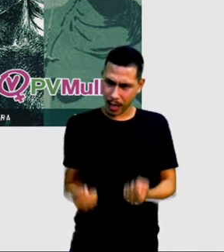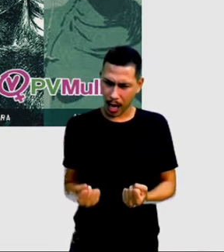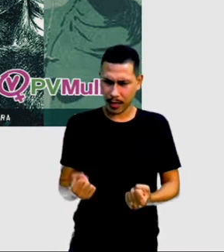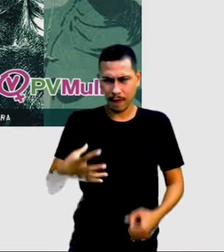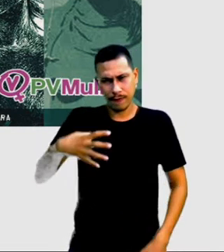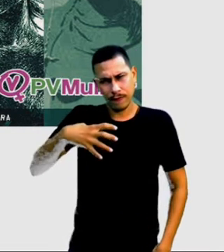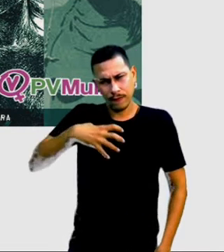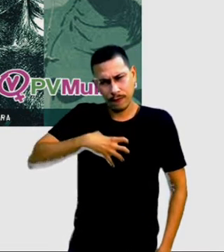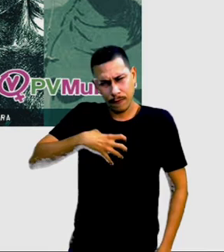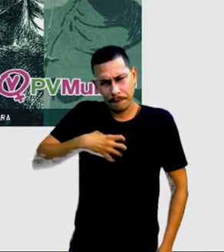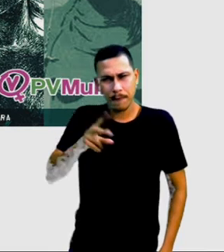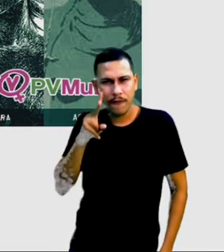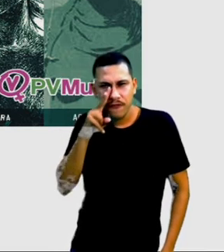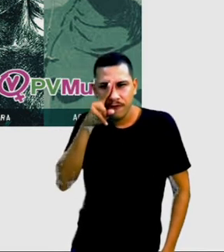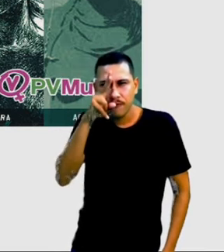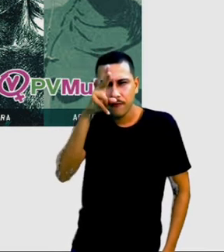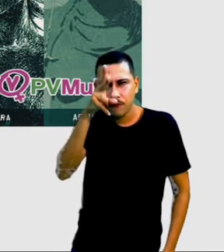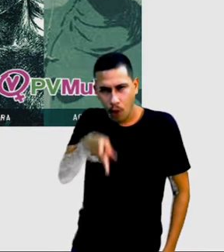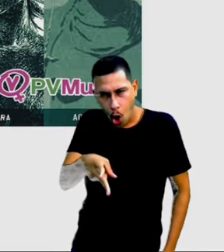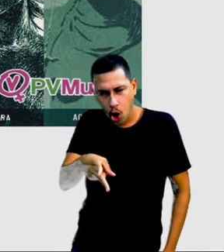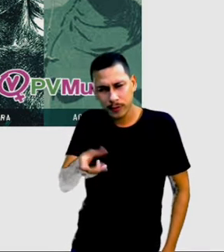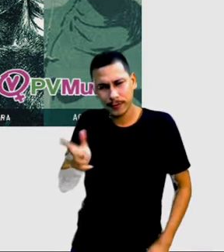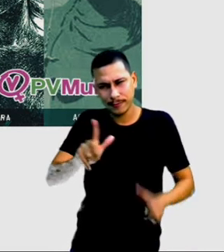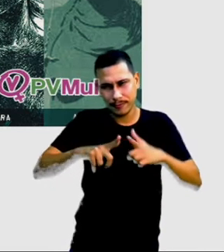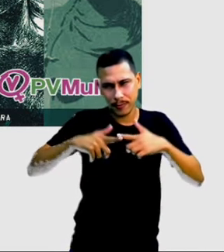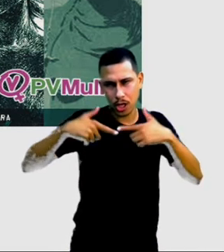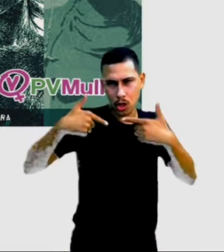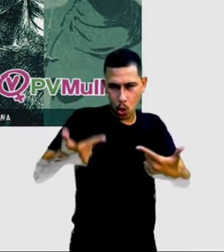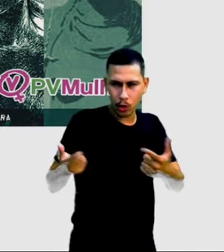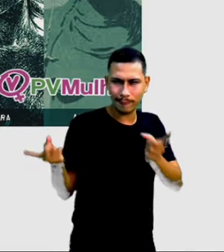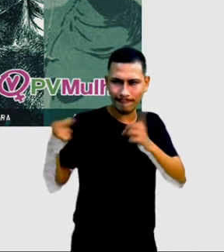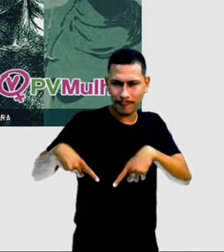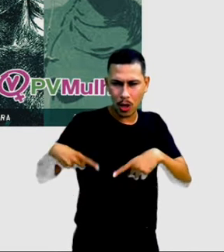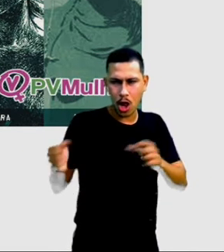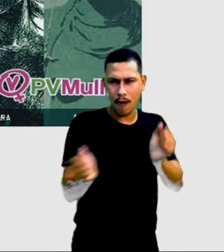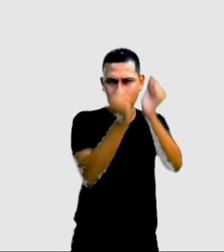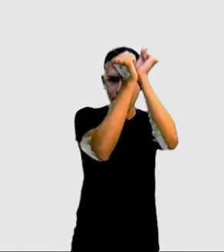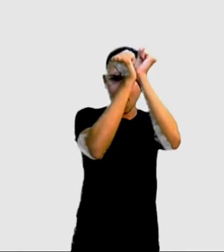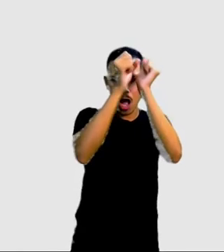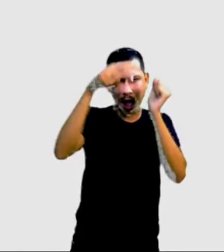da configuração das mulheres negras aqui no nosso Pernambuco.